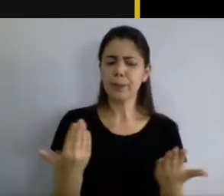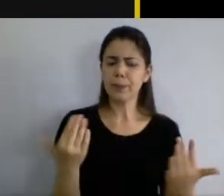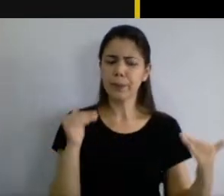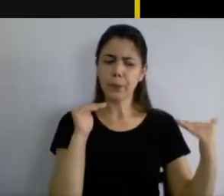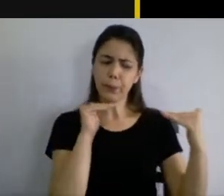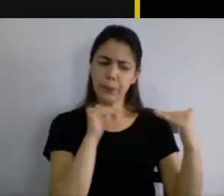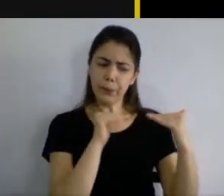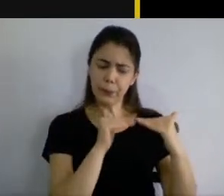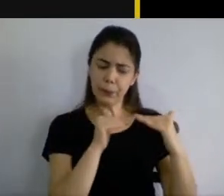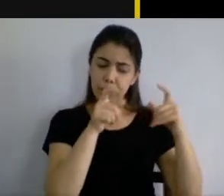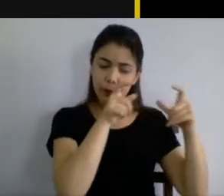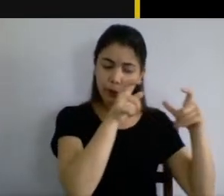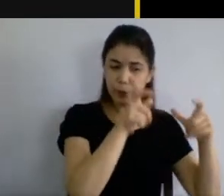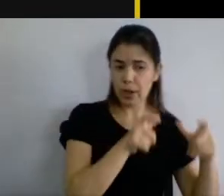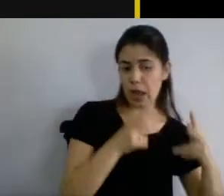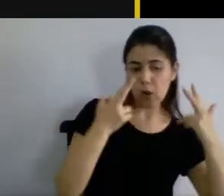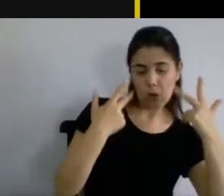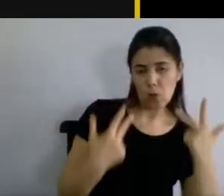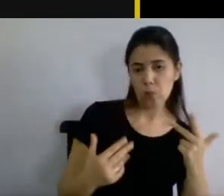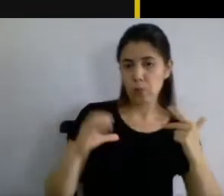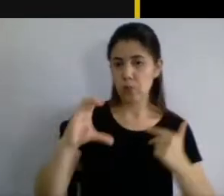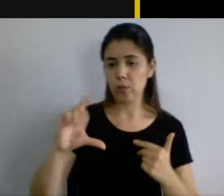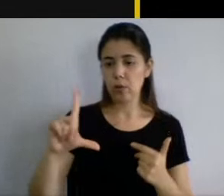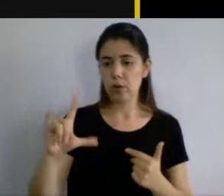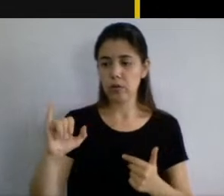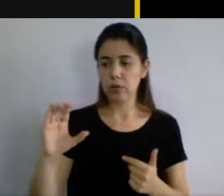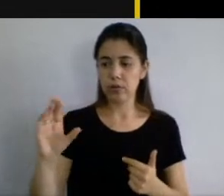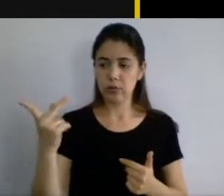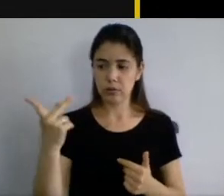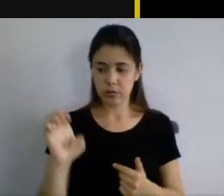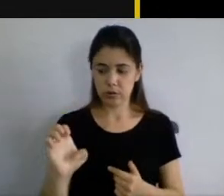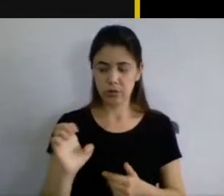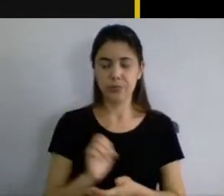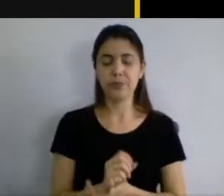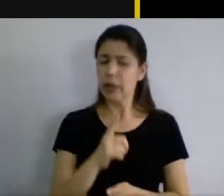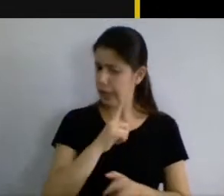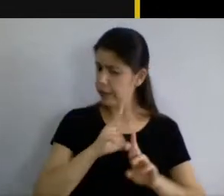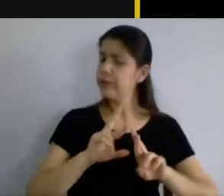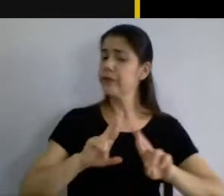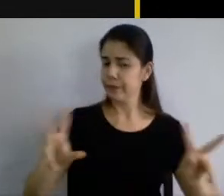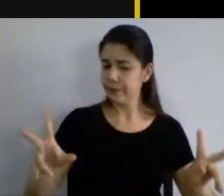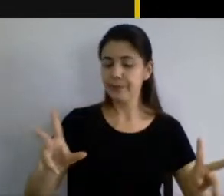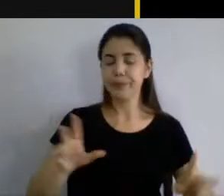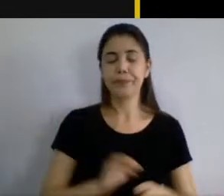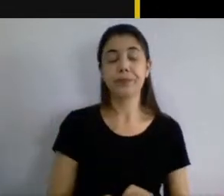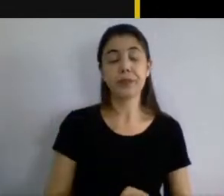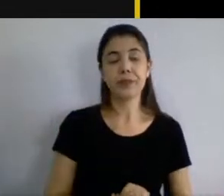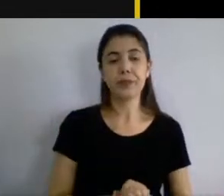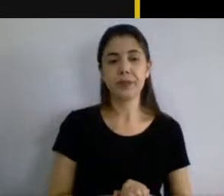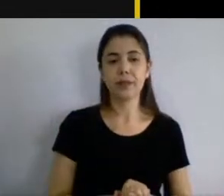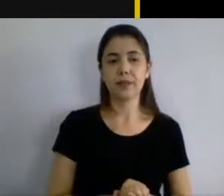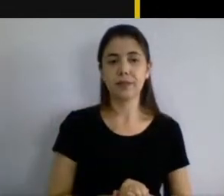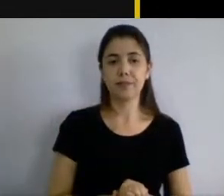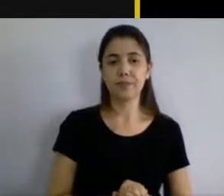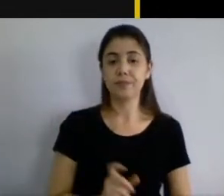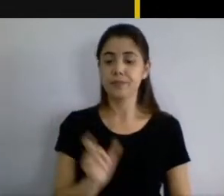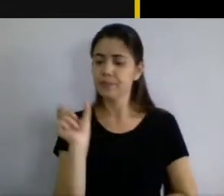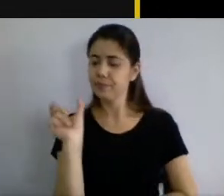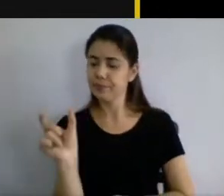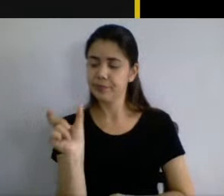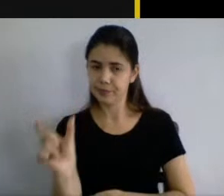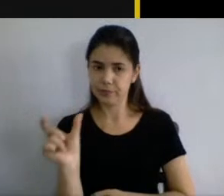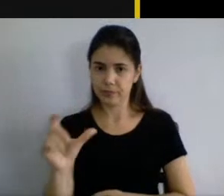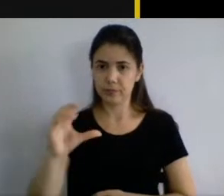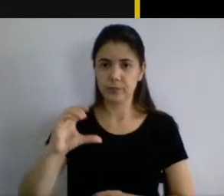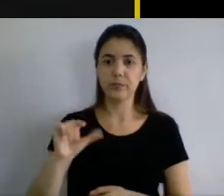não prestamos atenção numa grande diferença que há. E ele lembra que o termo clichê,